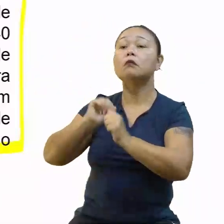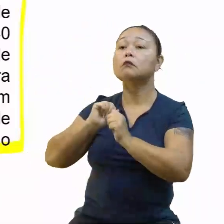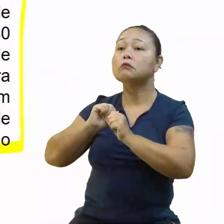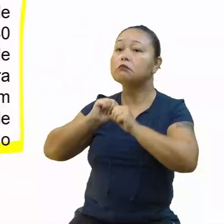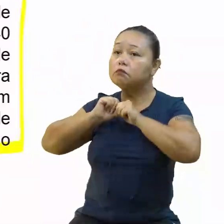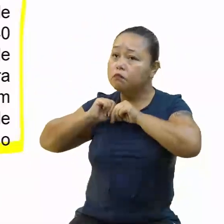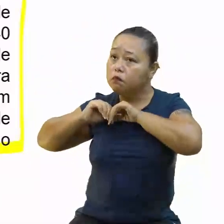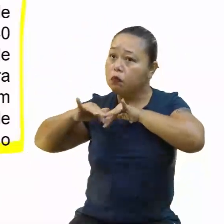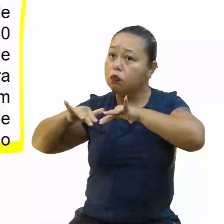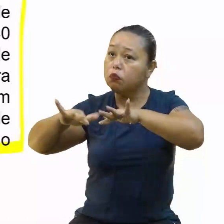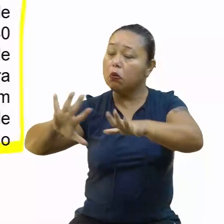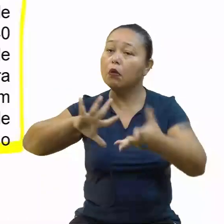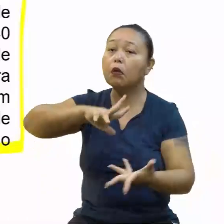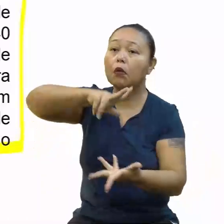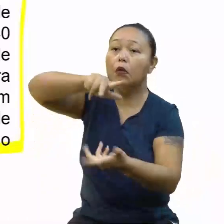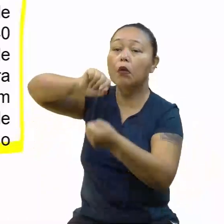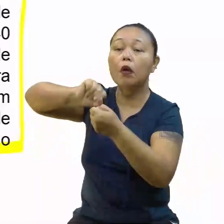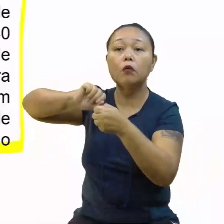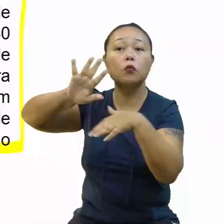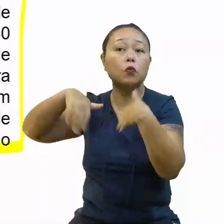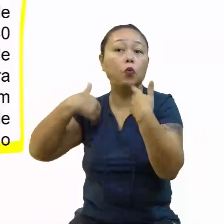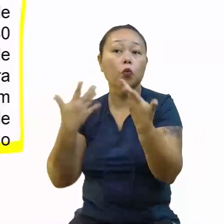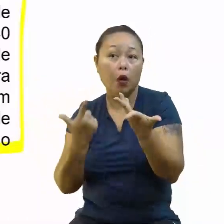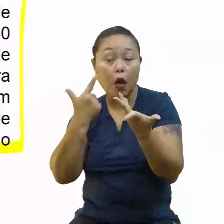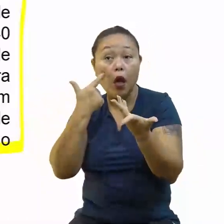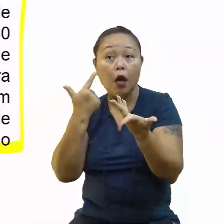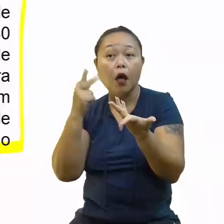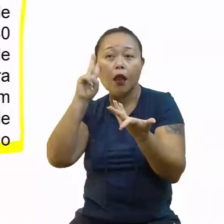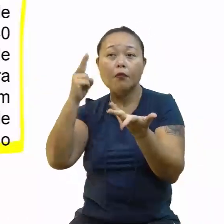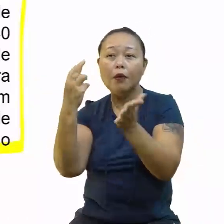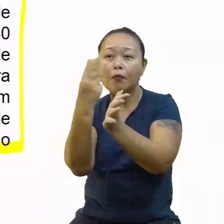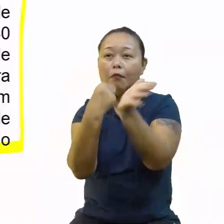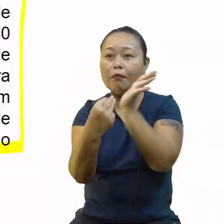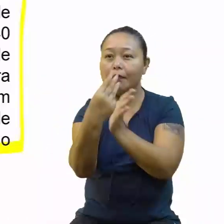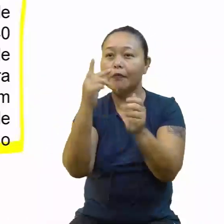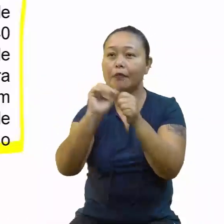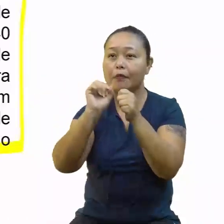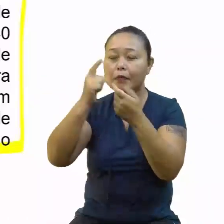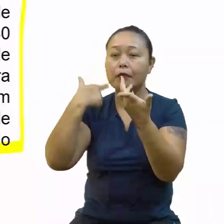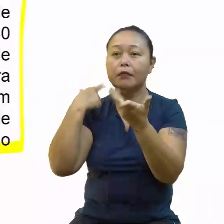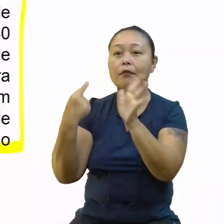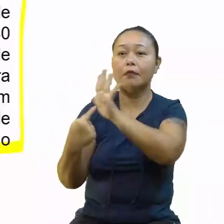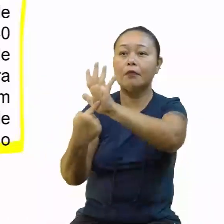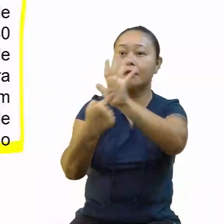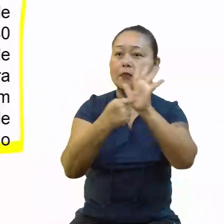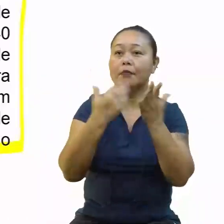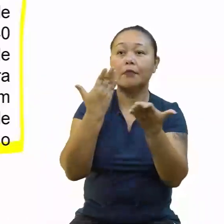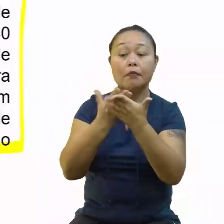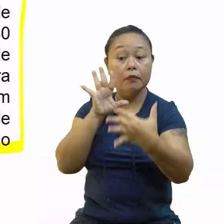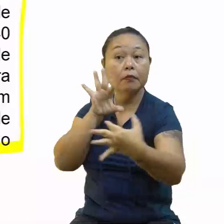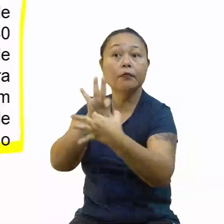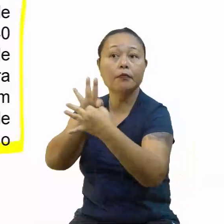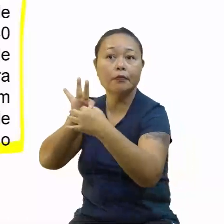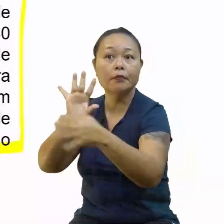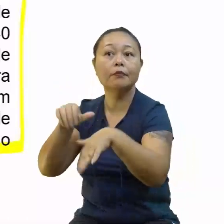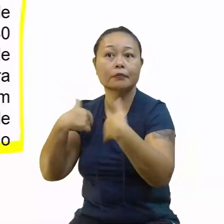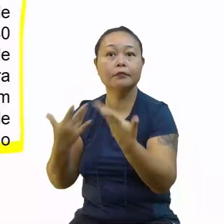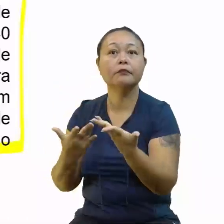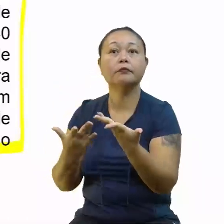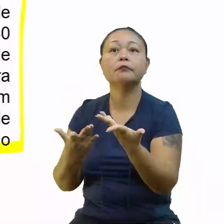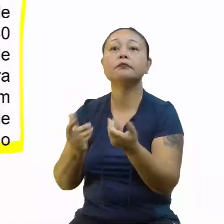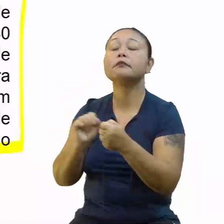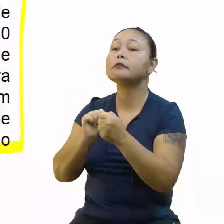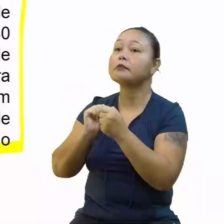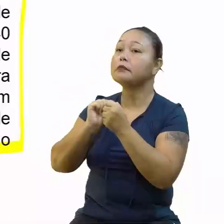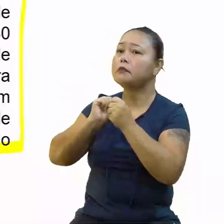global. Se você for lembrar também do mapa que a gente mostrou na aula, você já vai começando a associar. Então, a epidemia